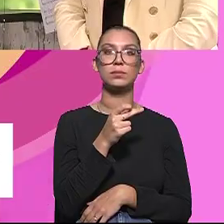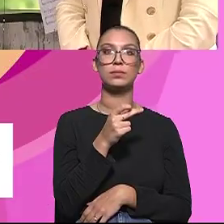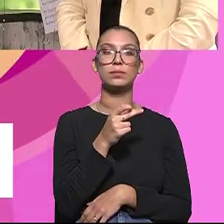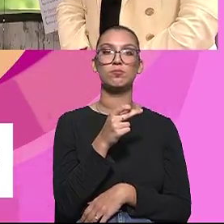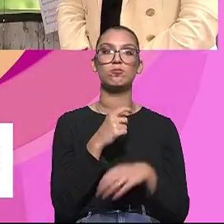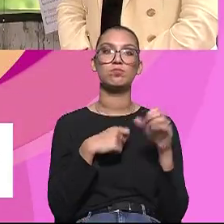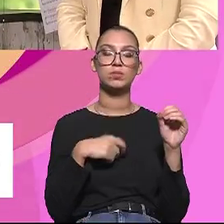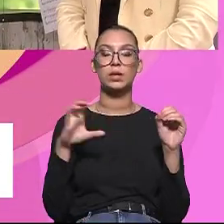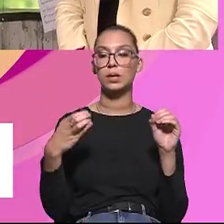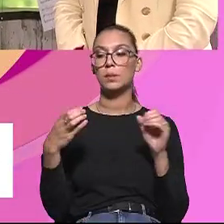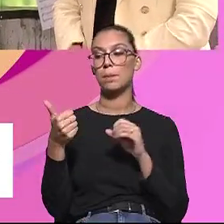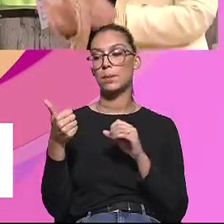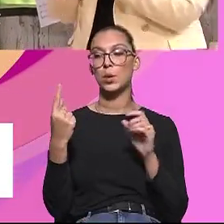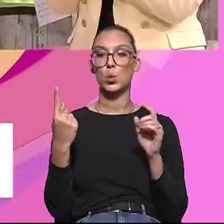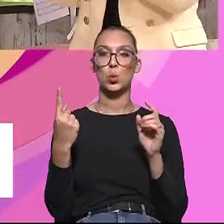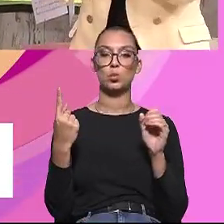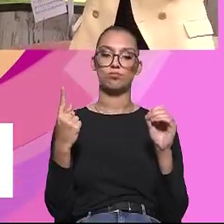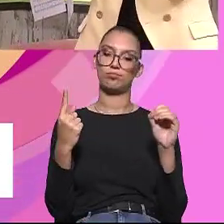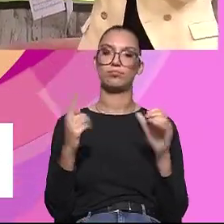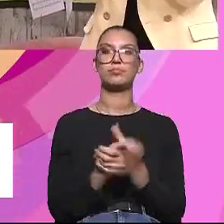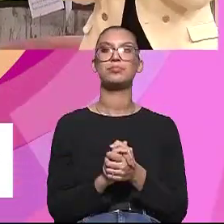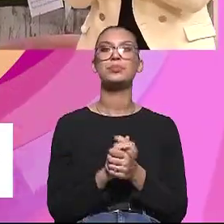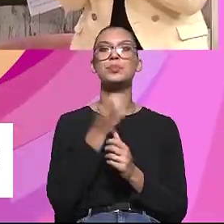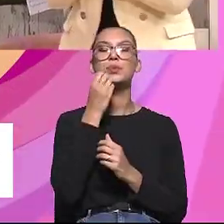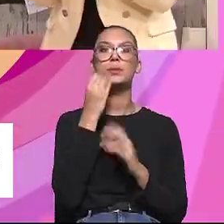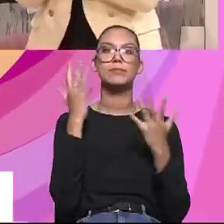0 pontos, a equipa B tem 1 ponto. Um grande aplauso para a equipa B.